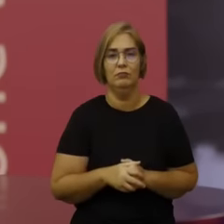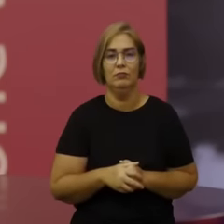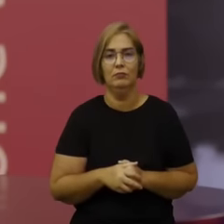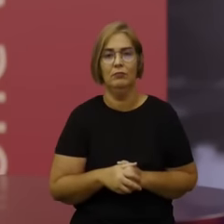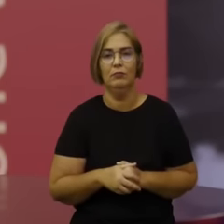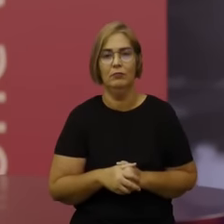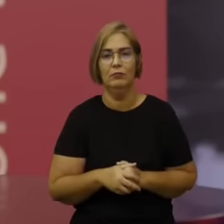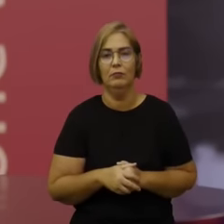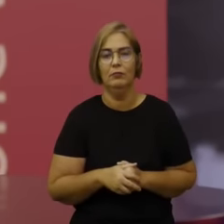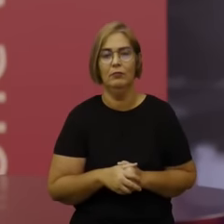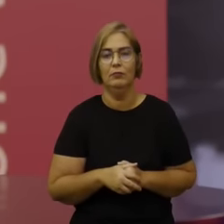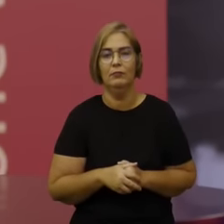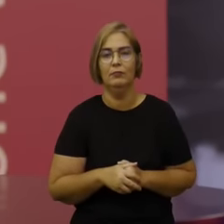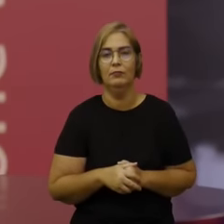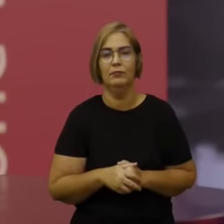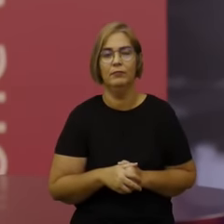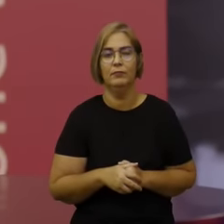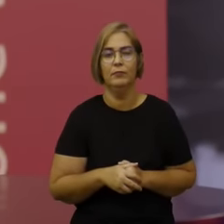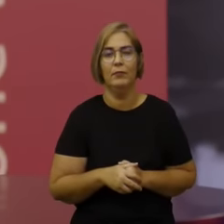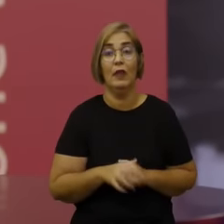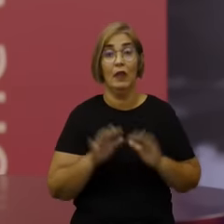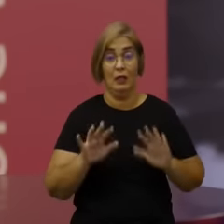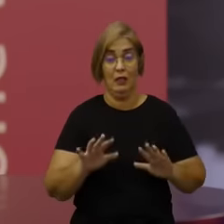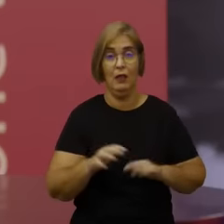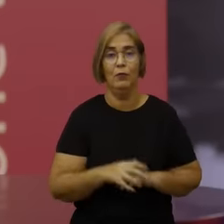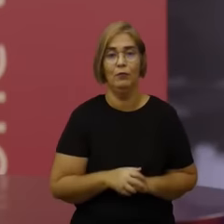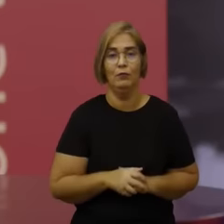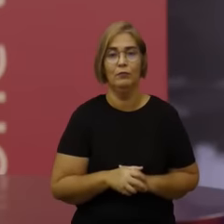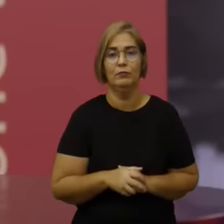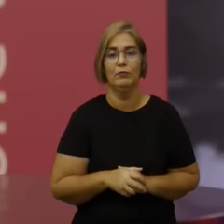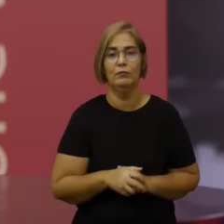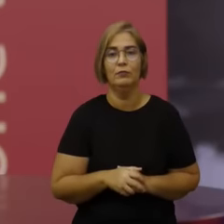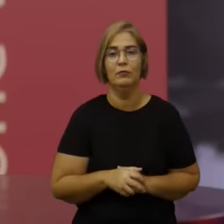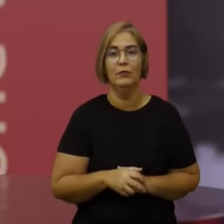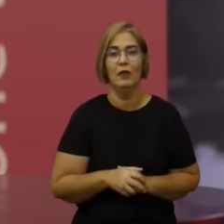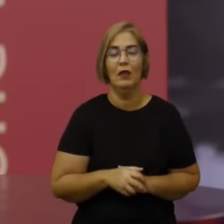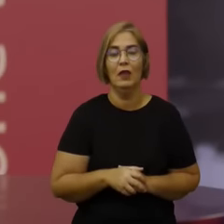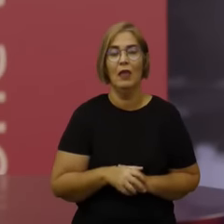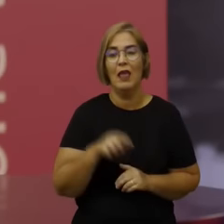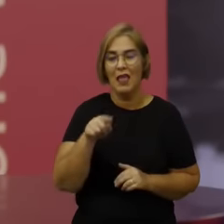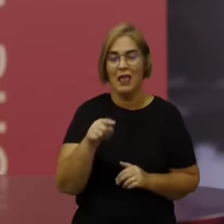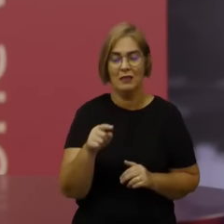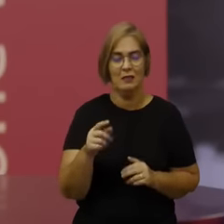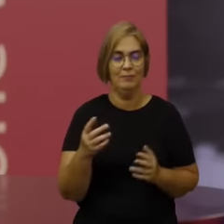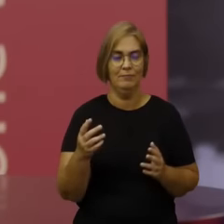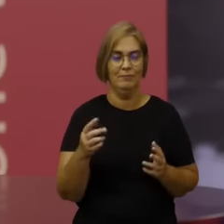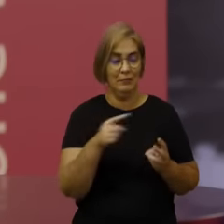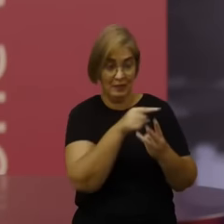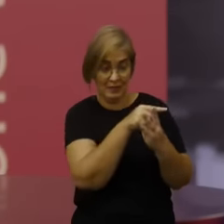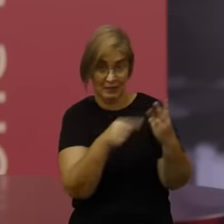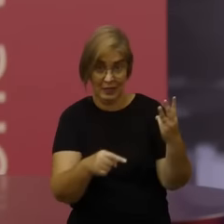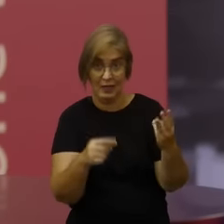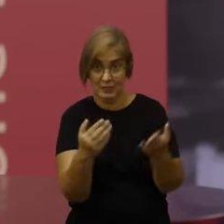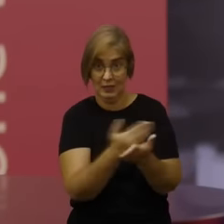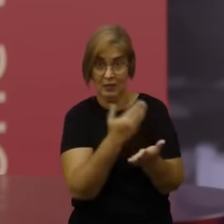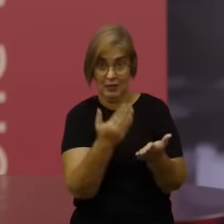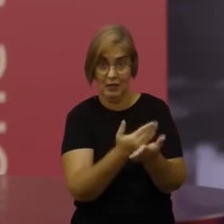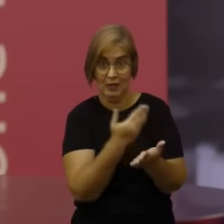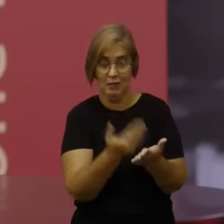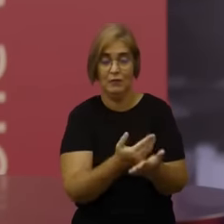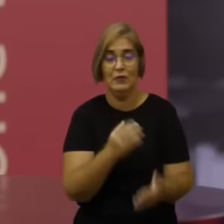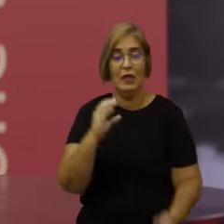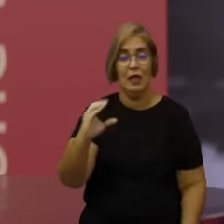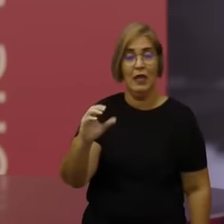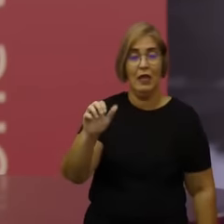Então, eh, justamente nesse quadro, né, a nessas três obras, o Camin está